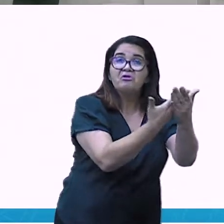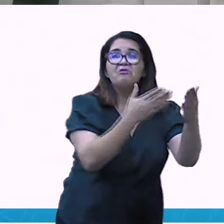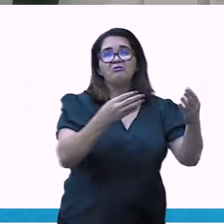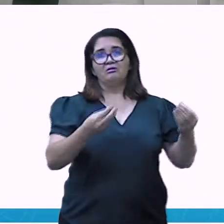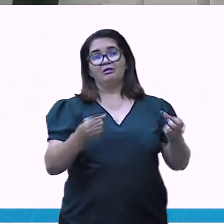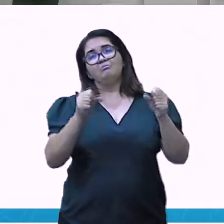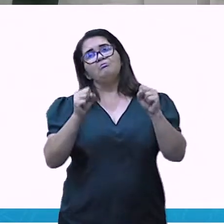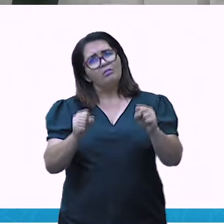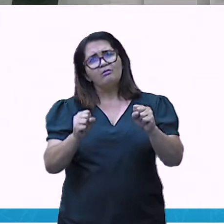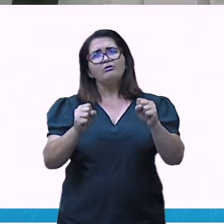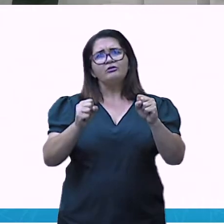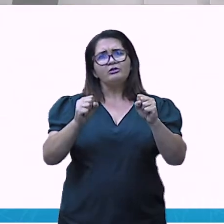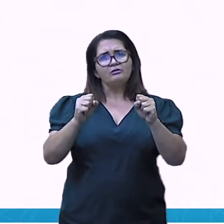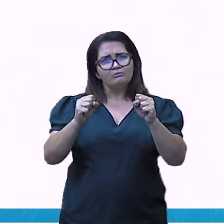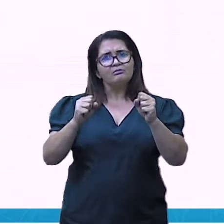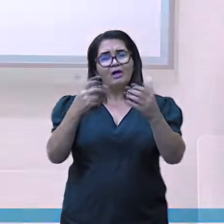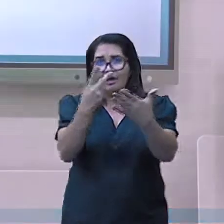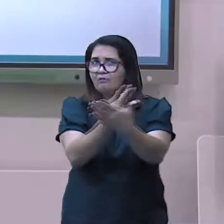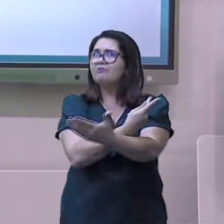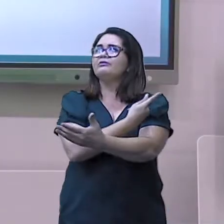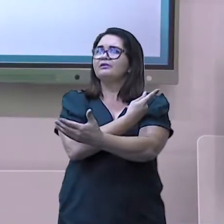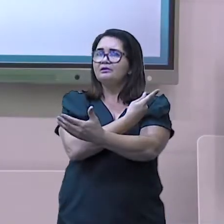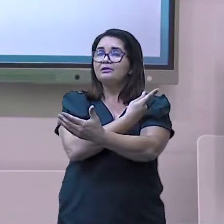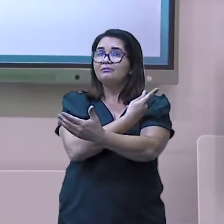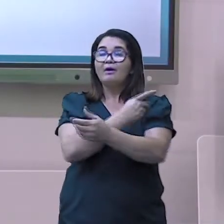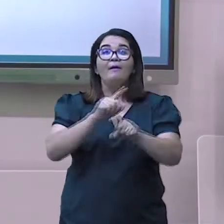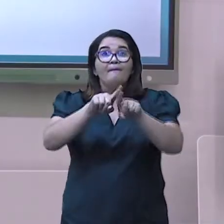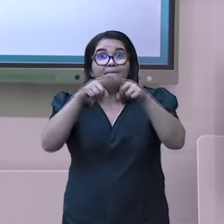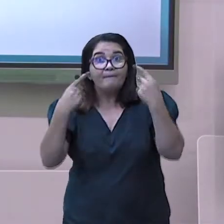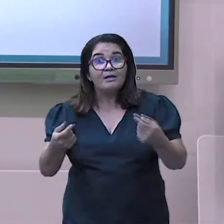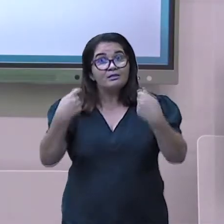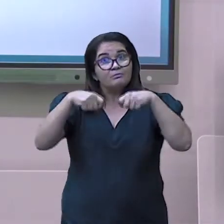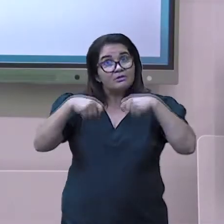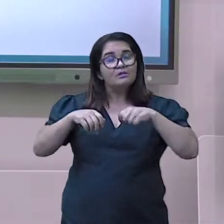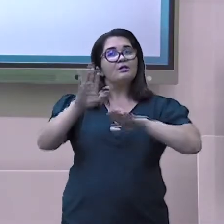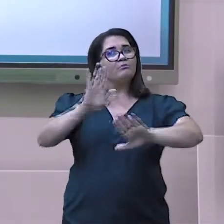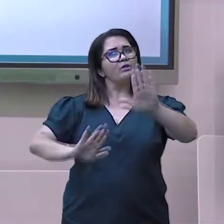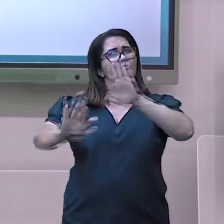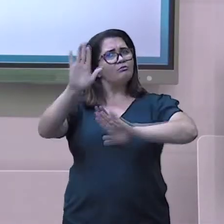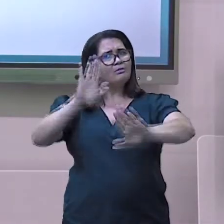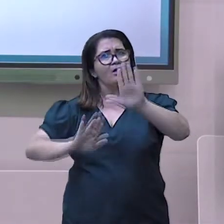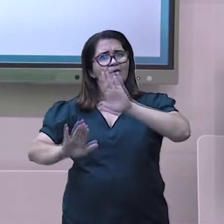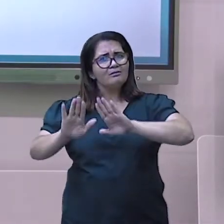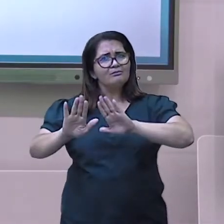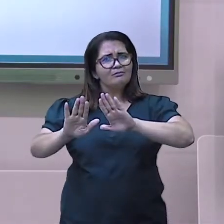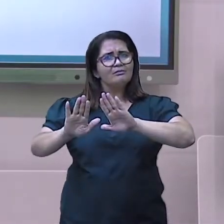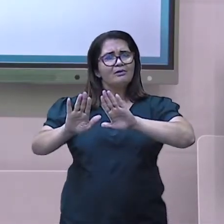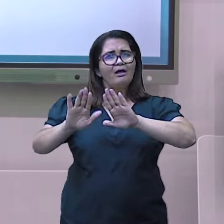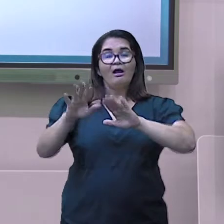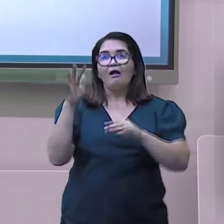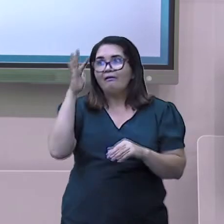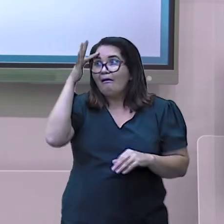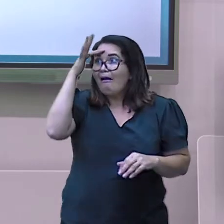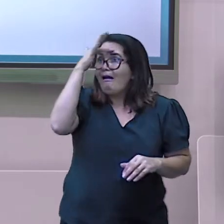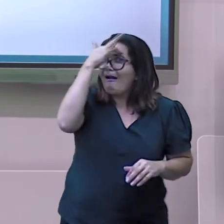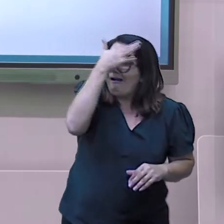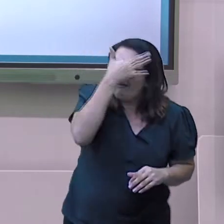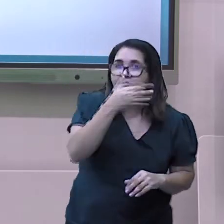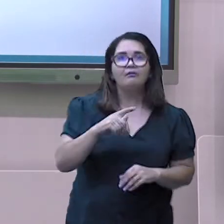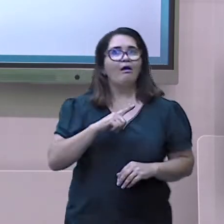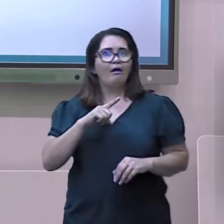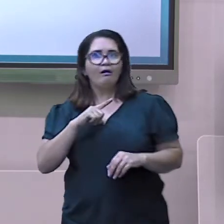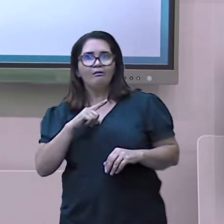de falta de alguns cuidados ou mesmo por distração nossa.